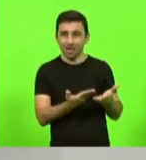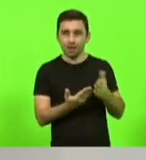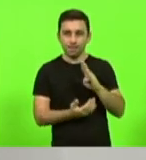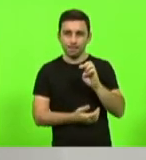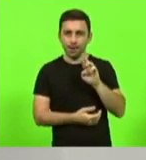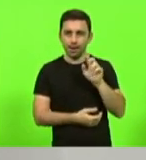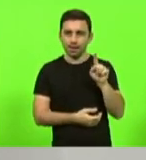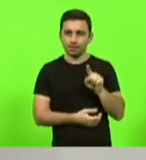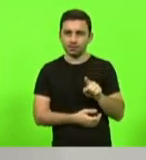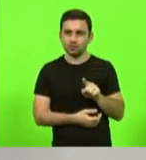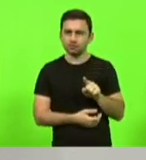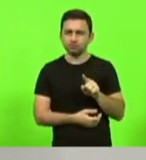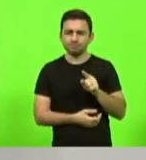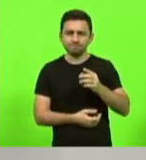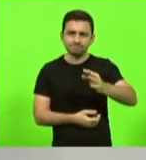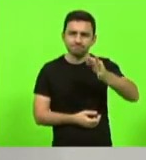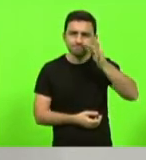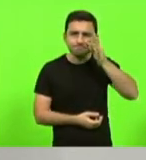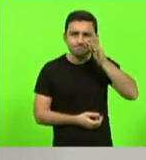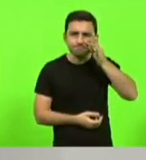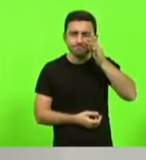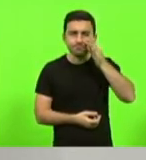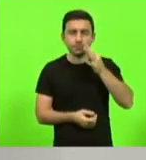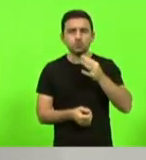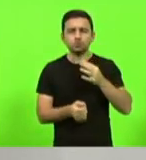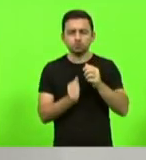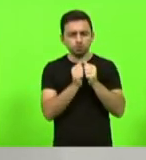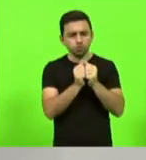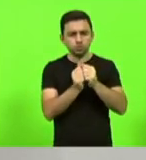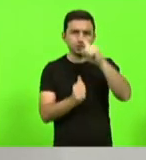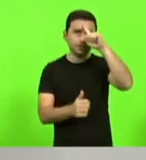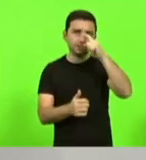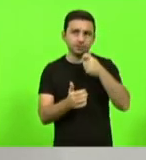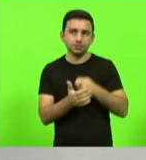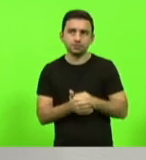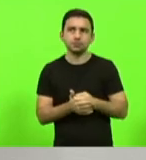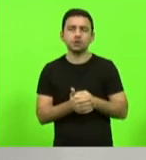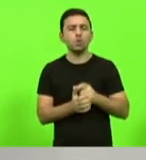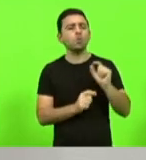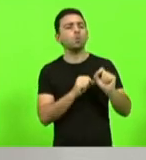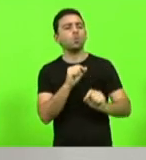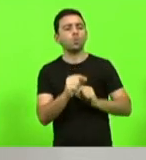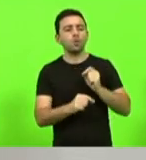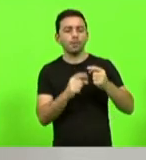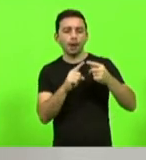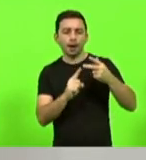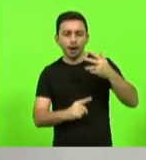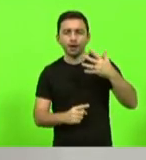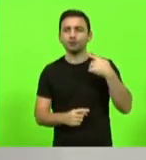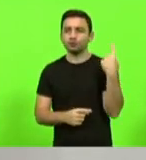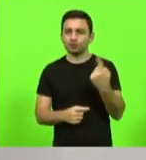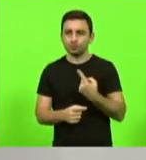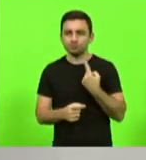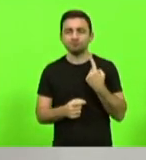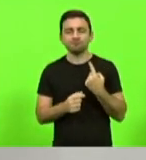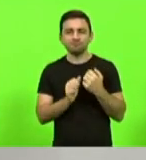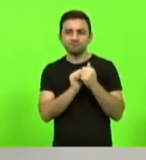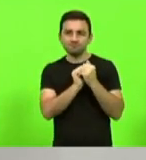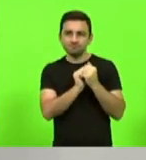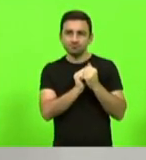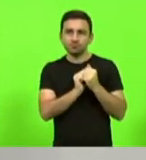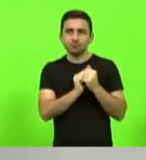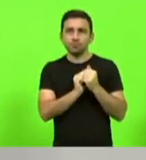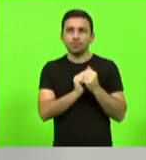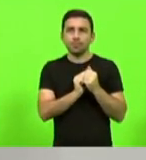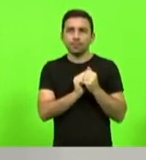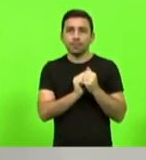acompanhamos de perto todas as decisões que estão sendo tomadas e podemos afirmar que, em função deste